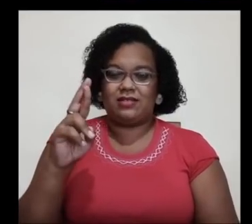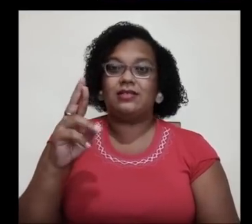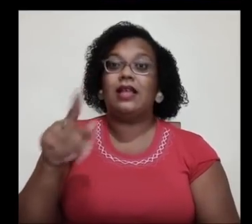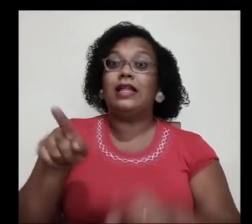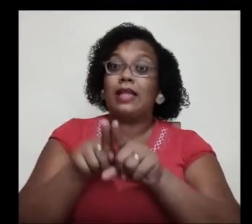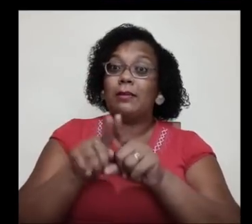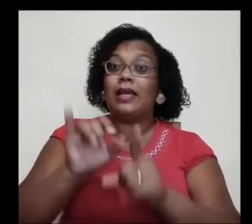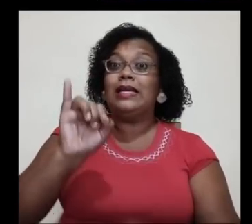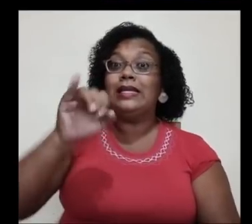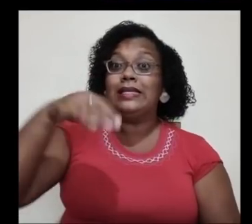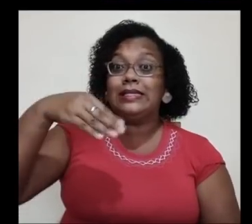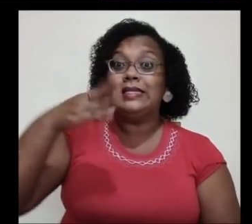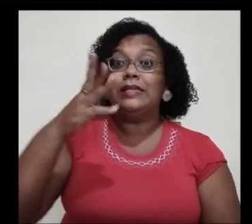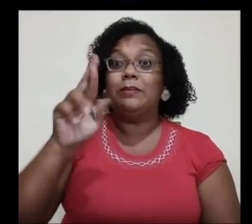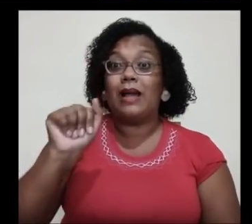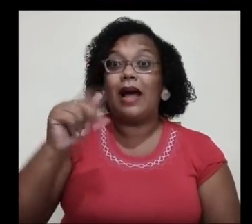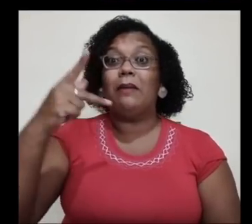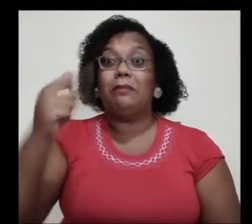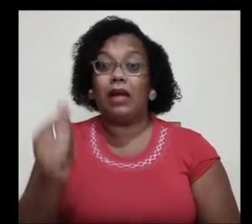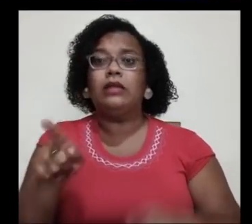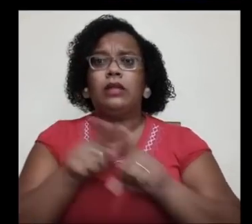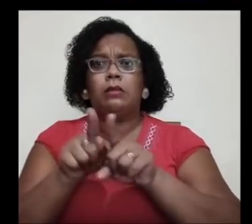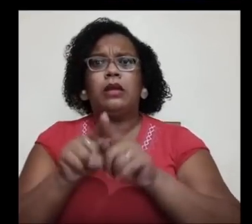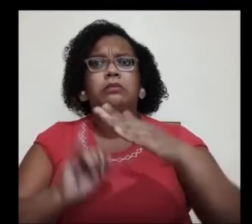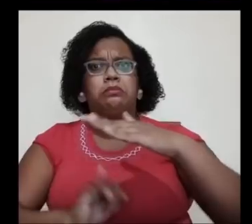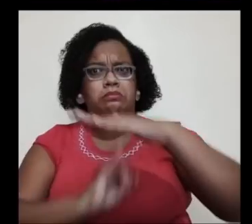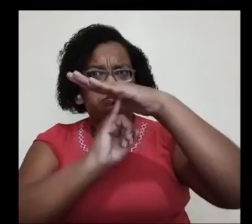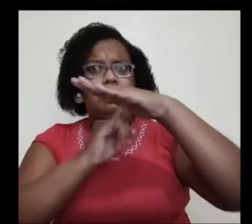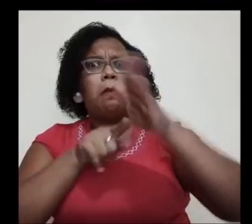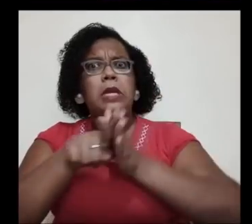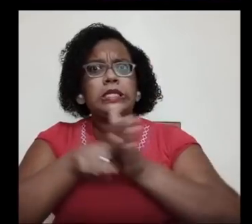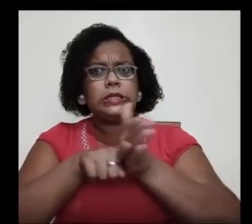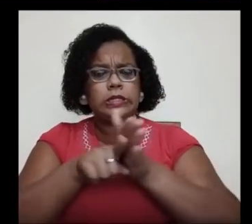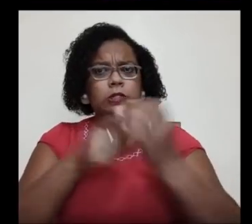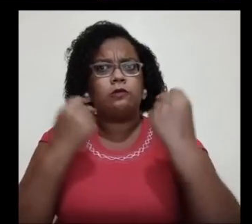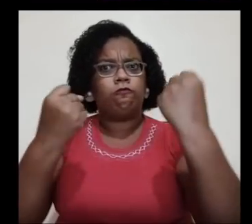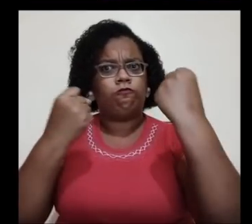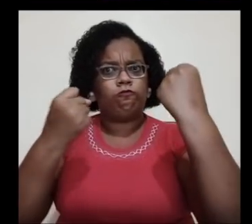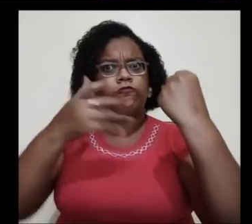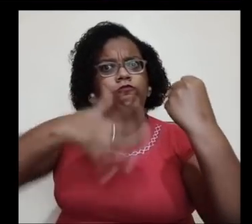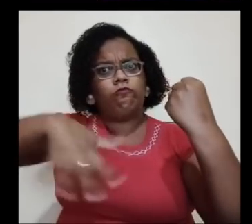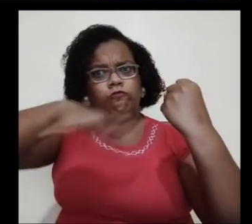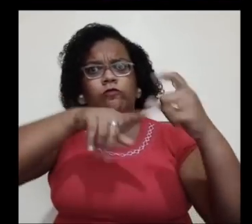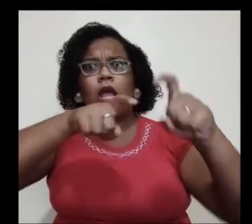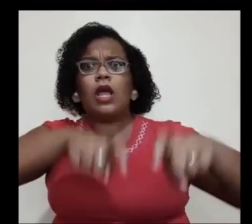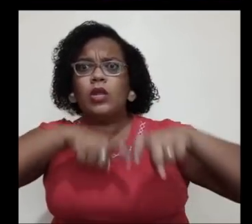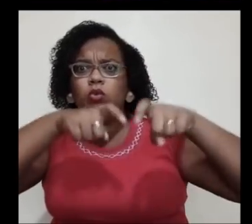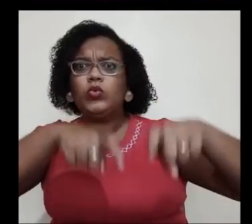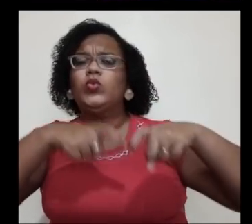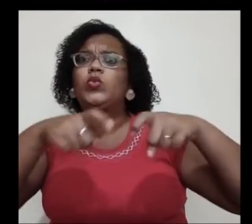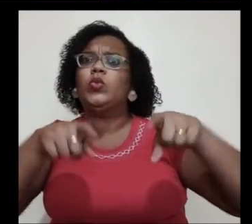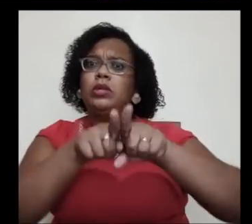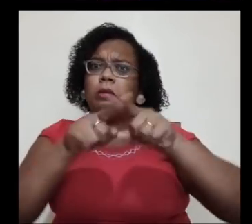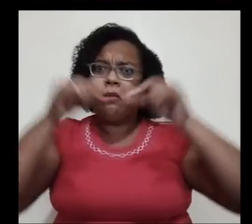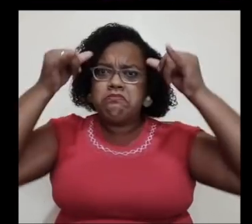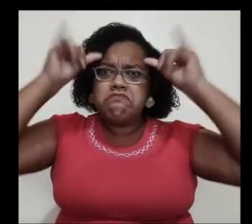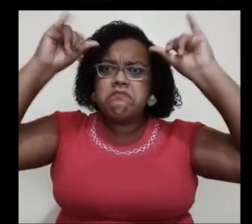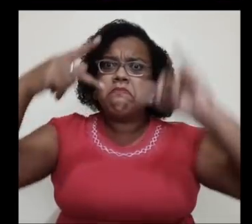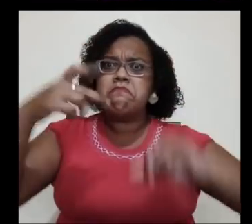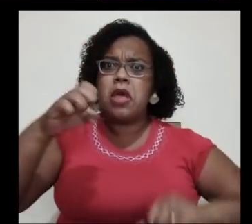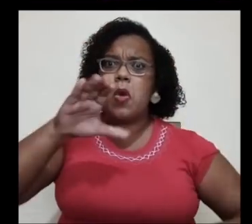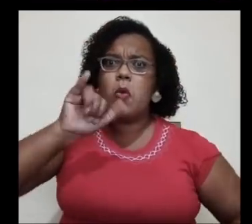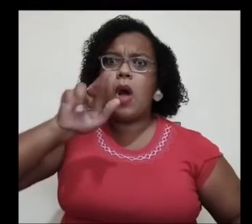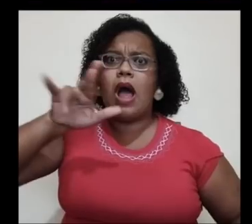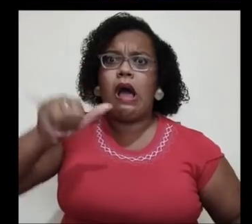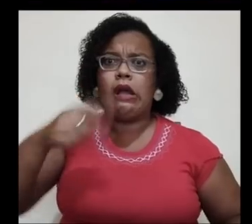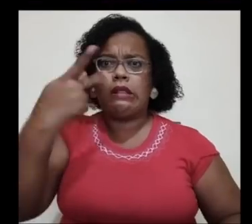mencionei, uma instituição de pesquisa de alta relevância, de alto impacto na agricultura, na pecuária brasileira, que está com uma redução